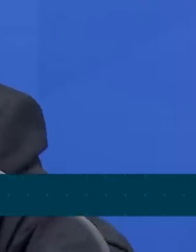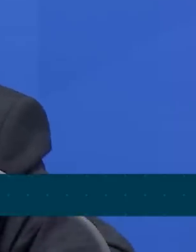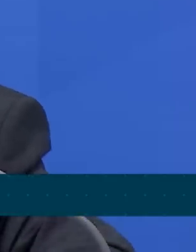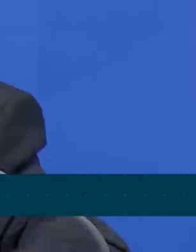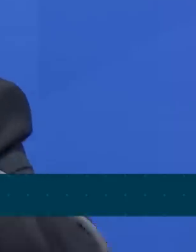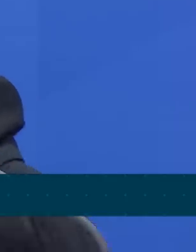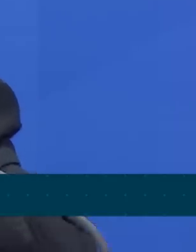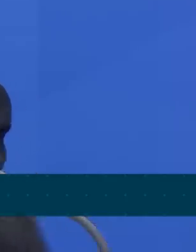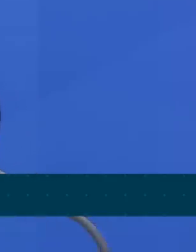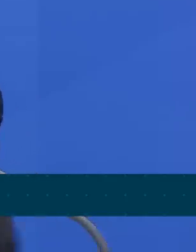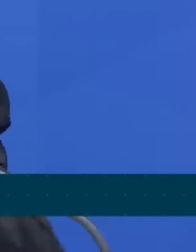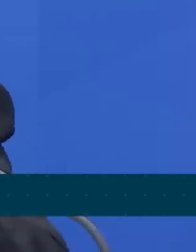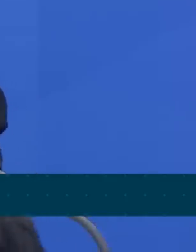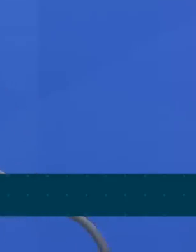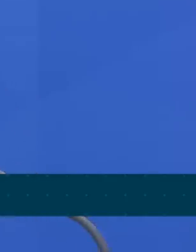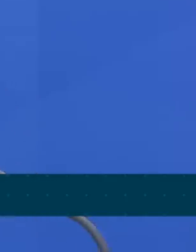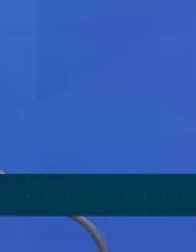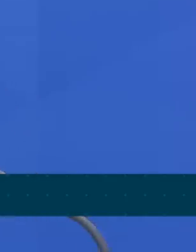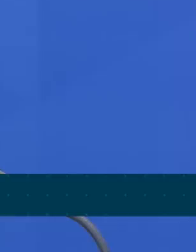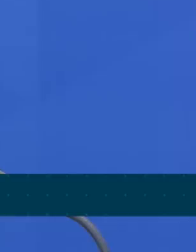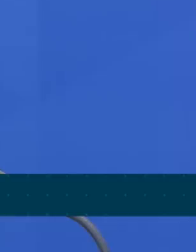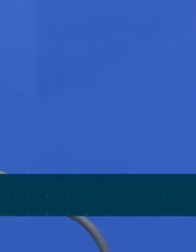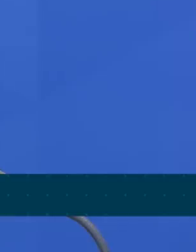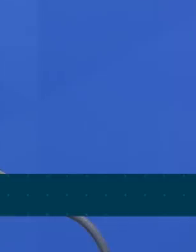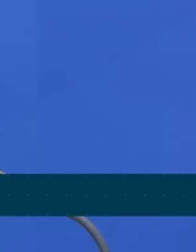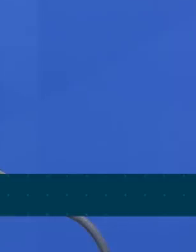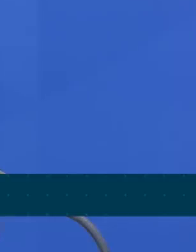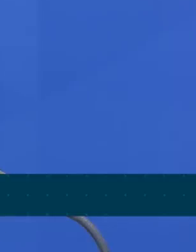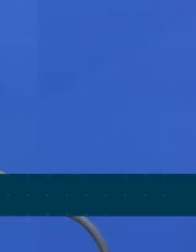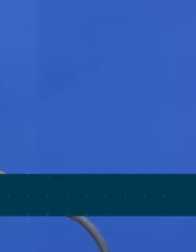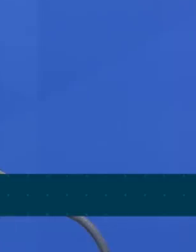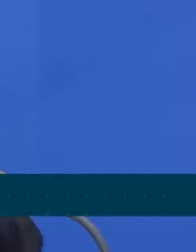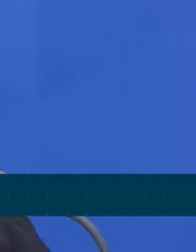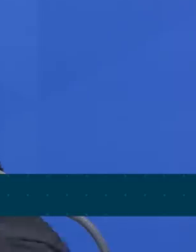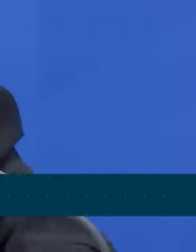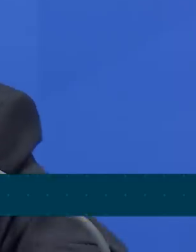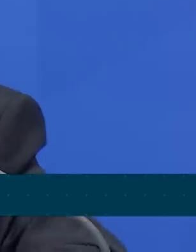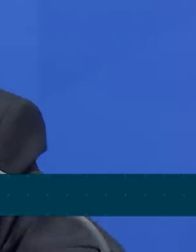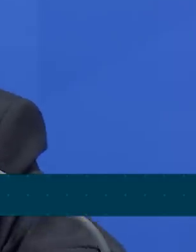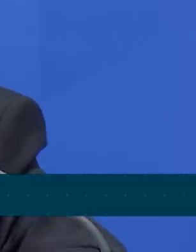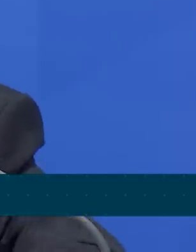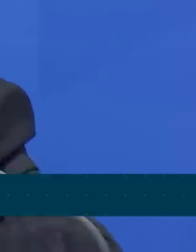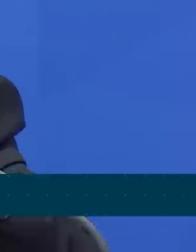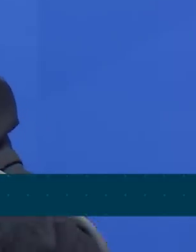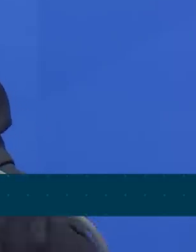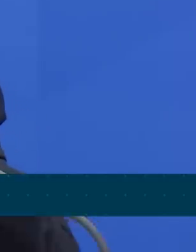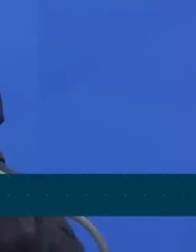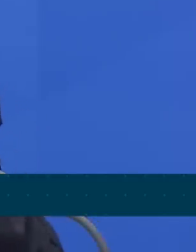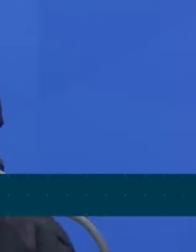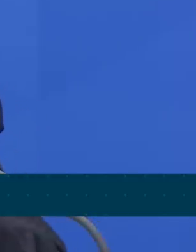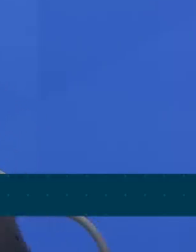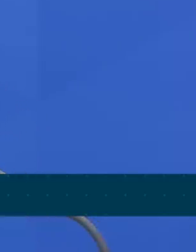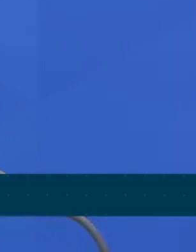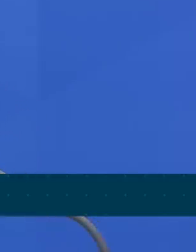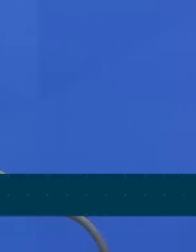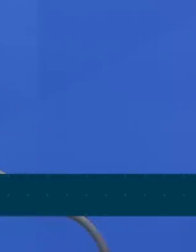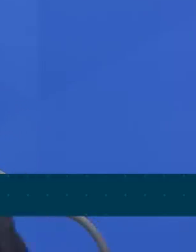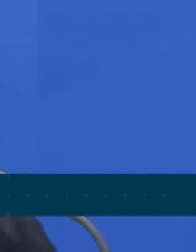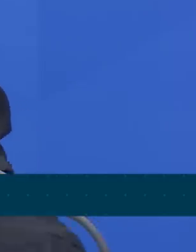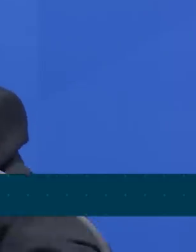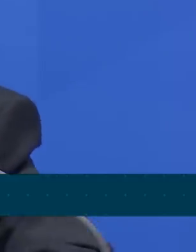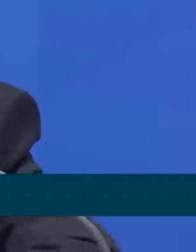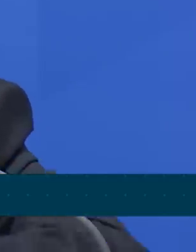verde do avião no tapete verde para quem está lá embaixo é um sobe e desce desesperador mas pra quem está no avião é um